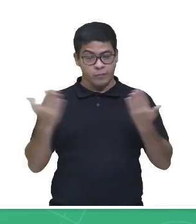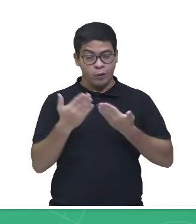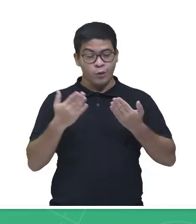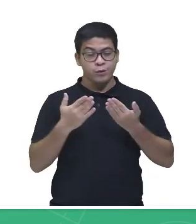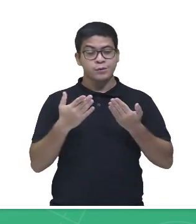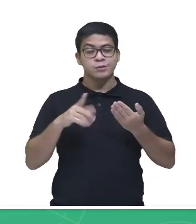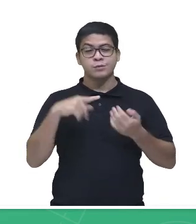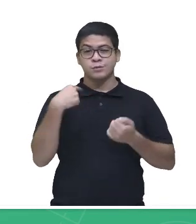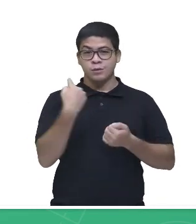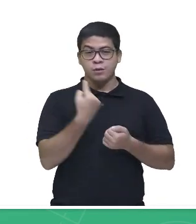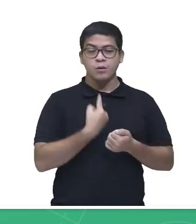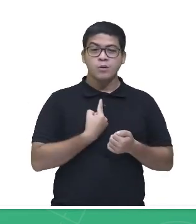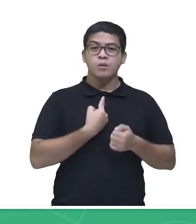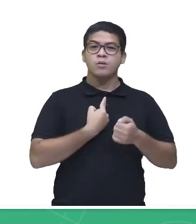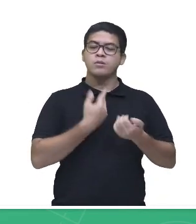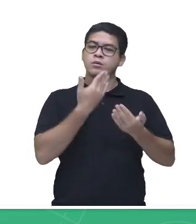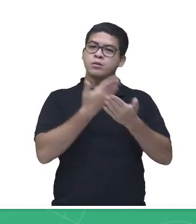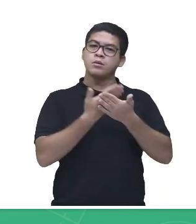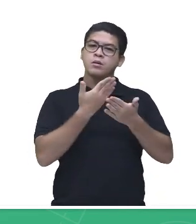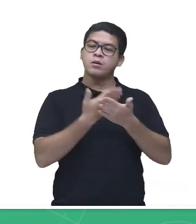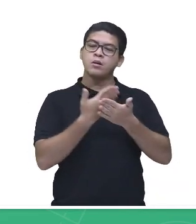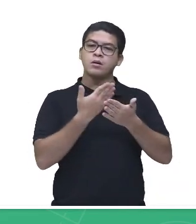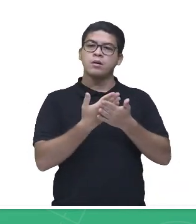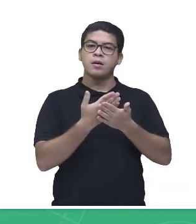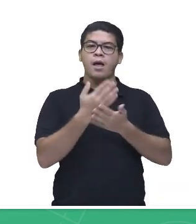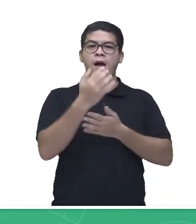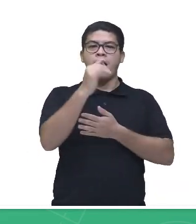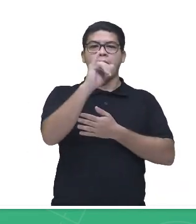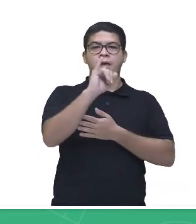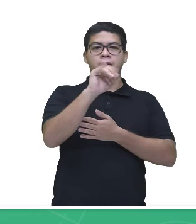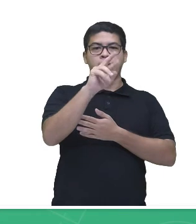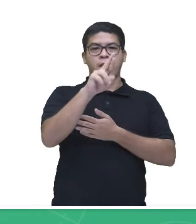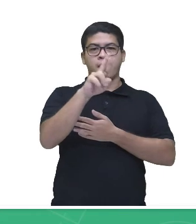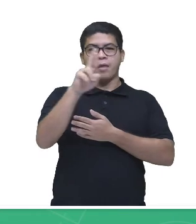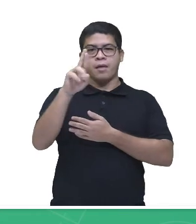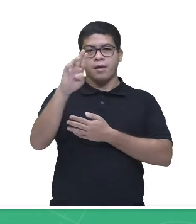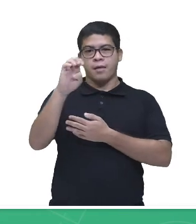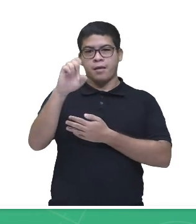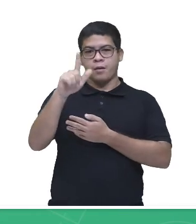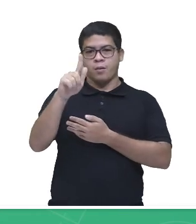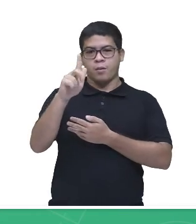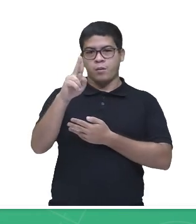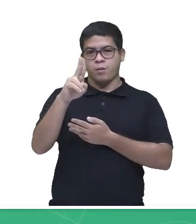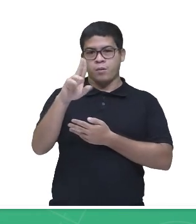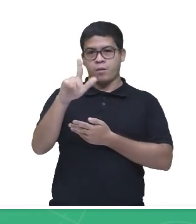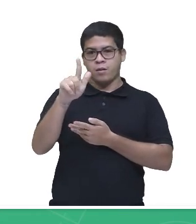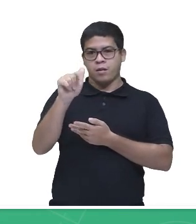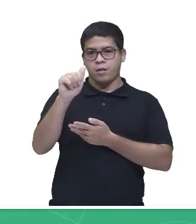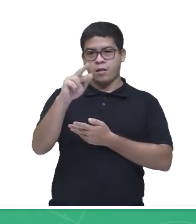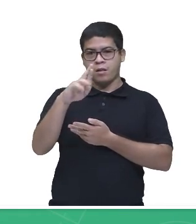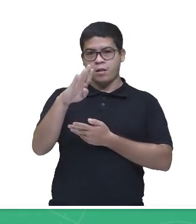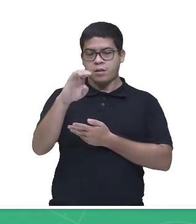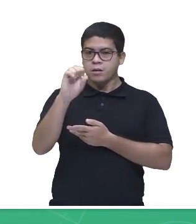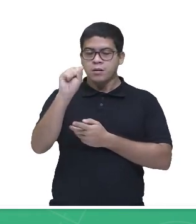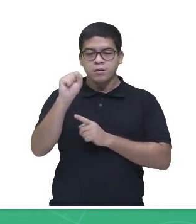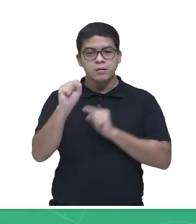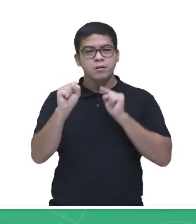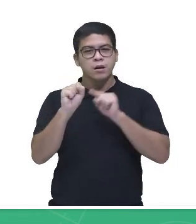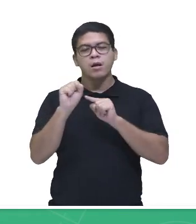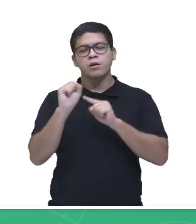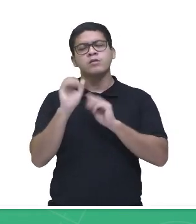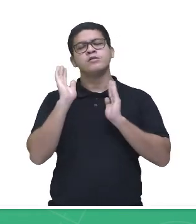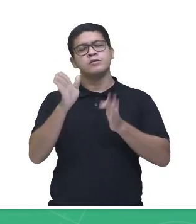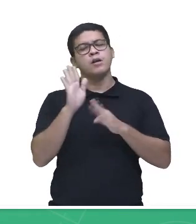estudamos somente os verbos irregulares. E eu apresentei para vocês praticamente todos os verbos